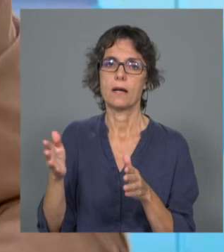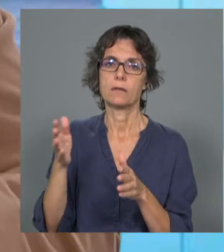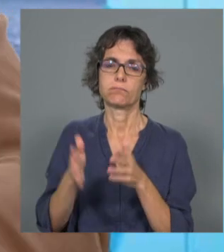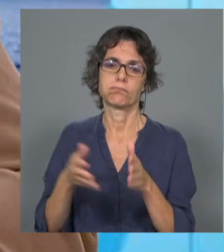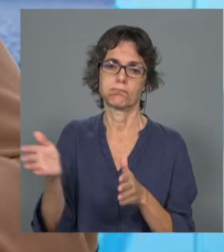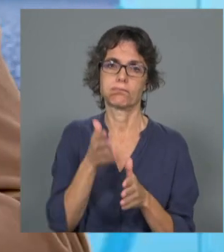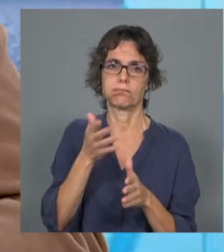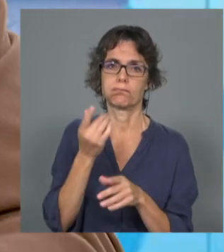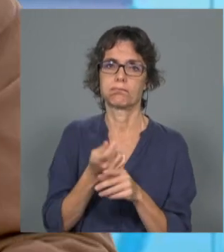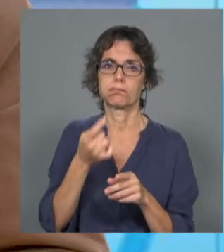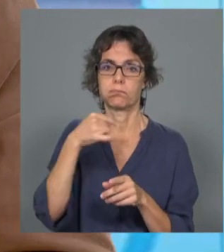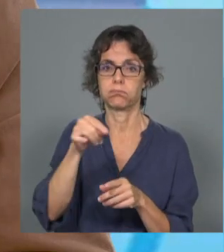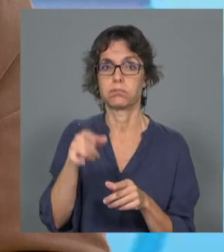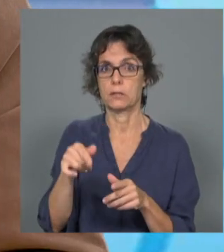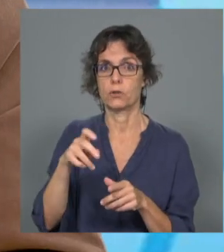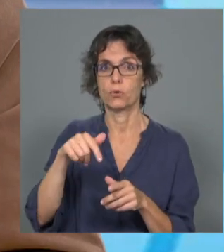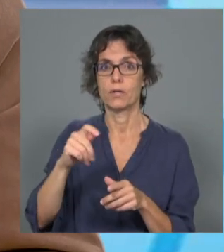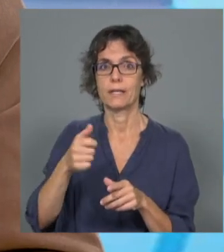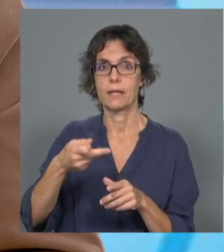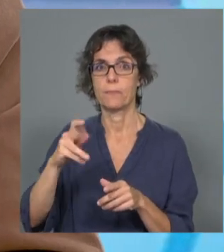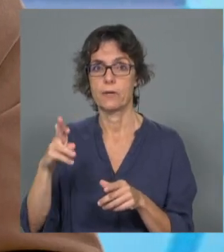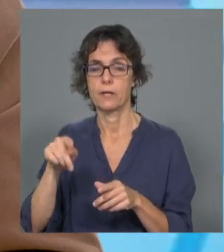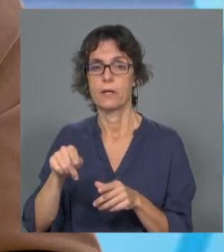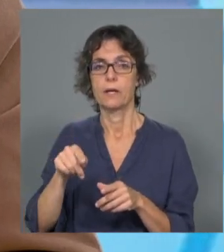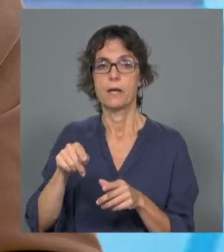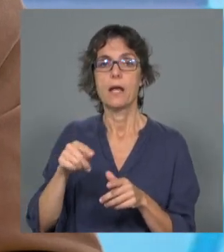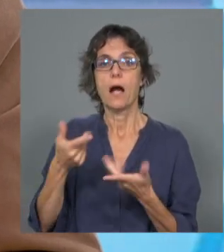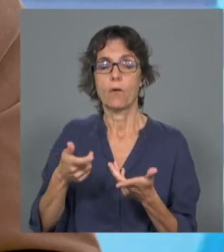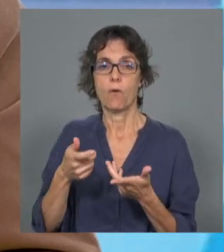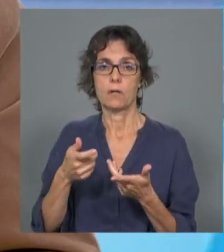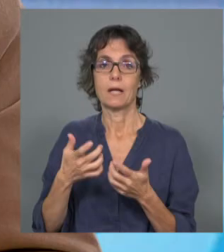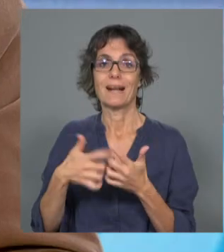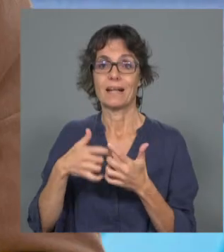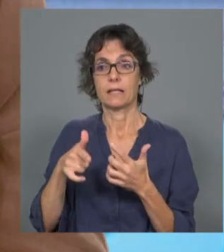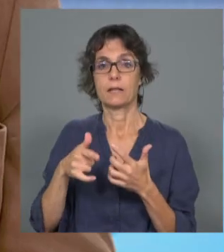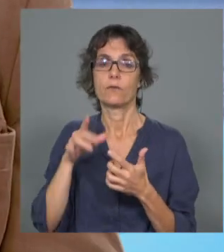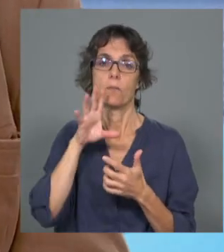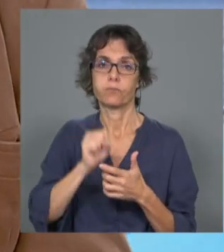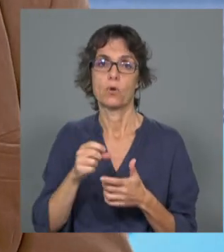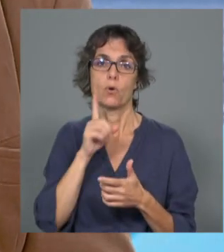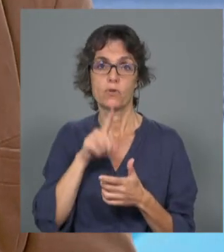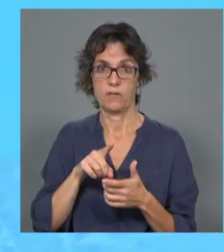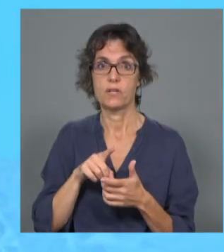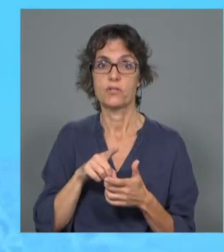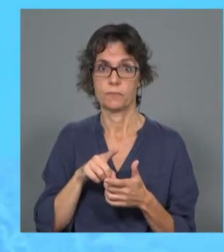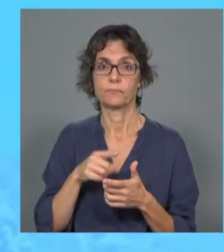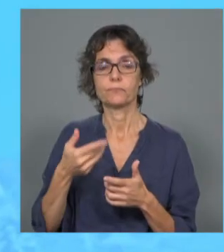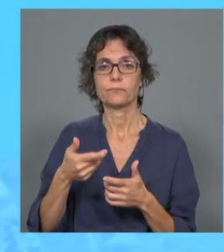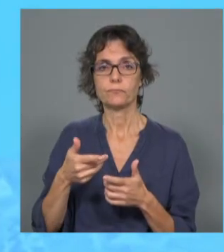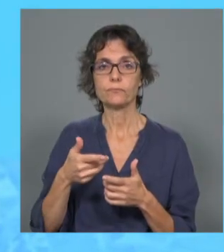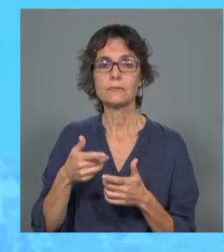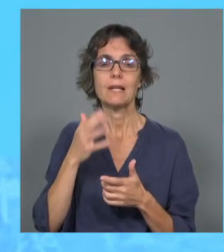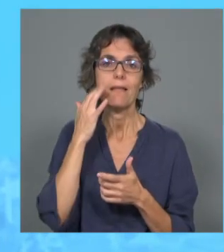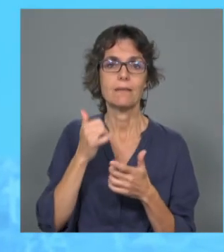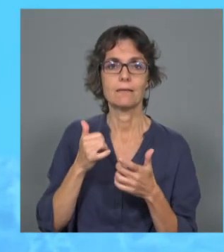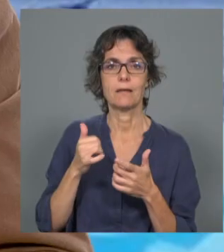e está na contraofensiva agora no norte. Kharkiv já está reconquistado e agora já a ratar, digamos assim, o norte de